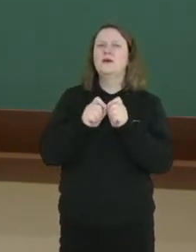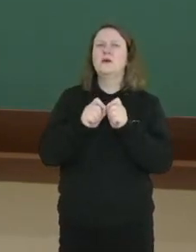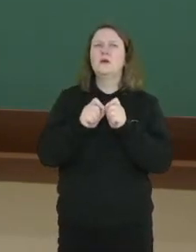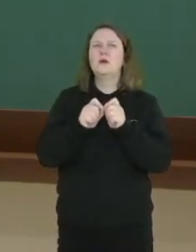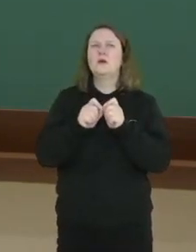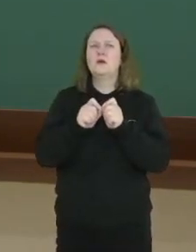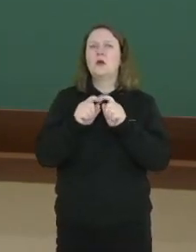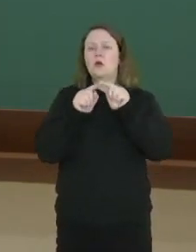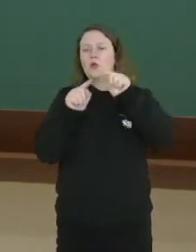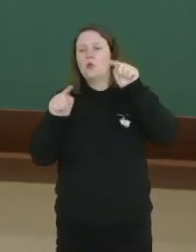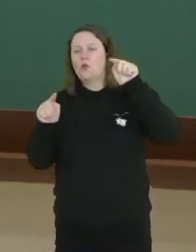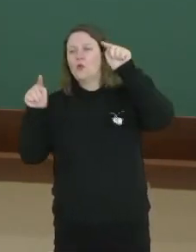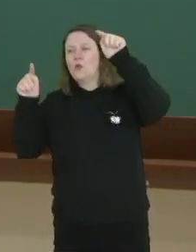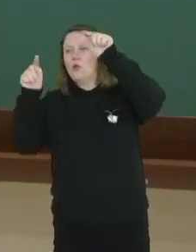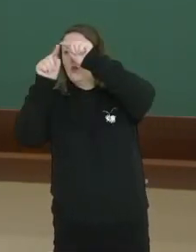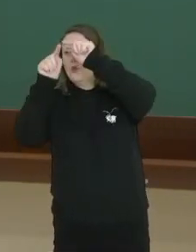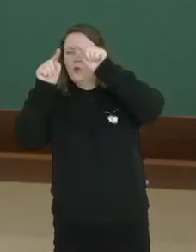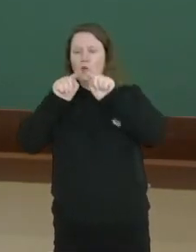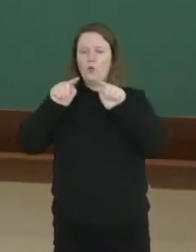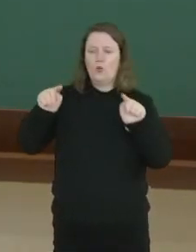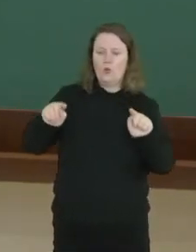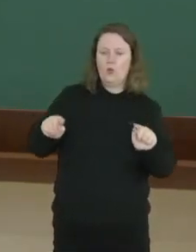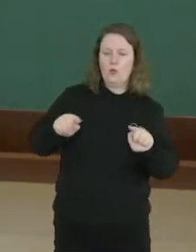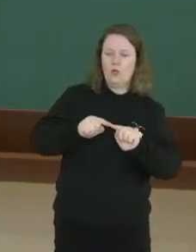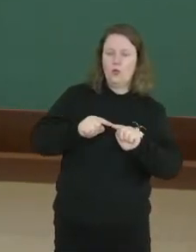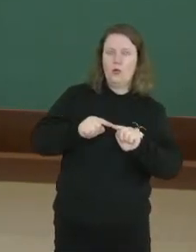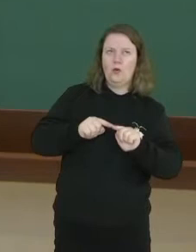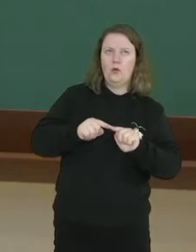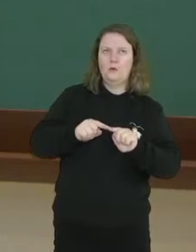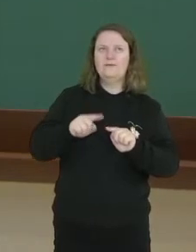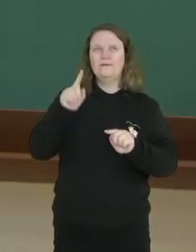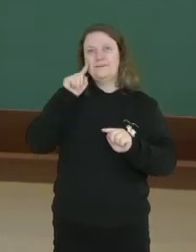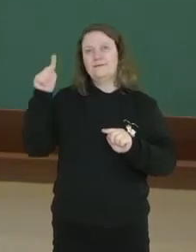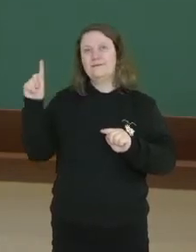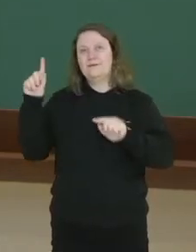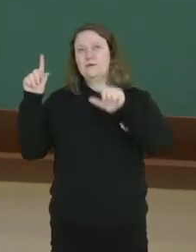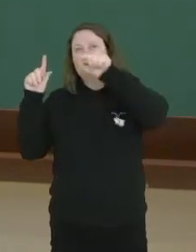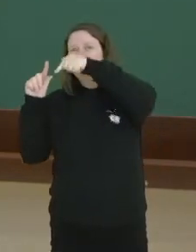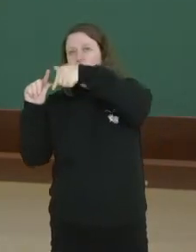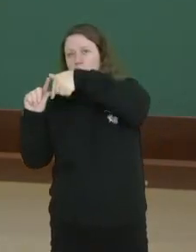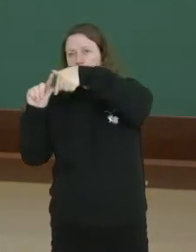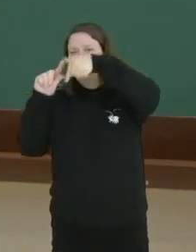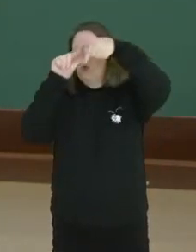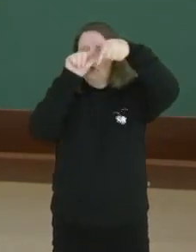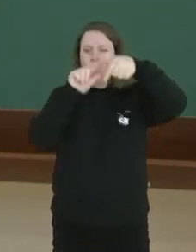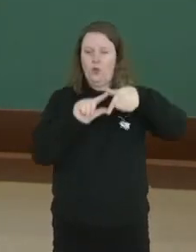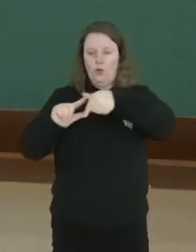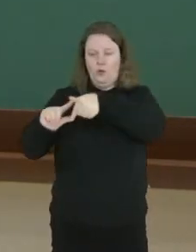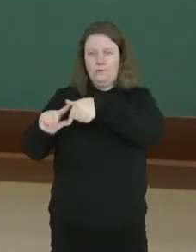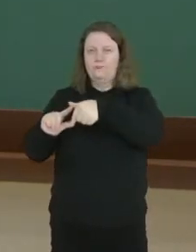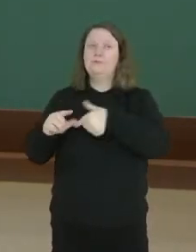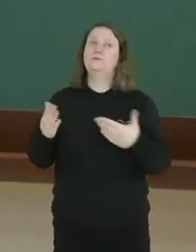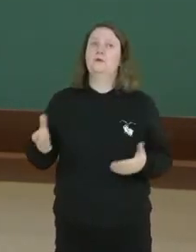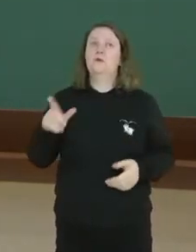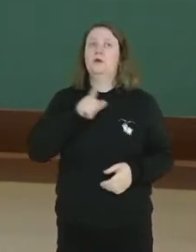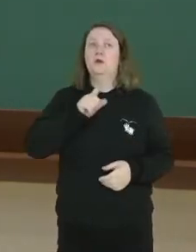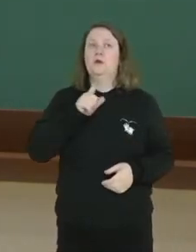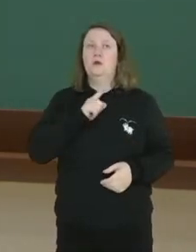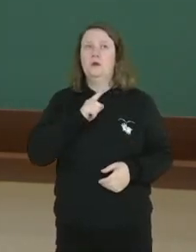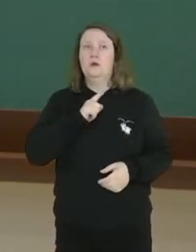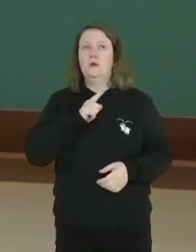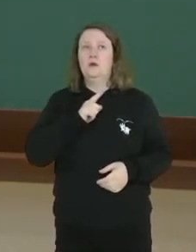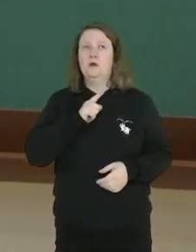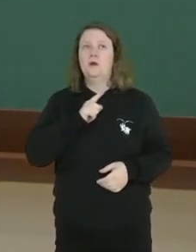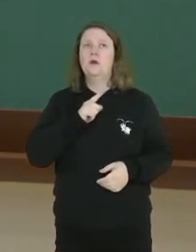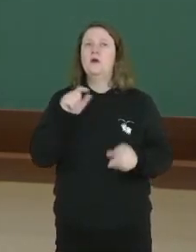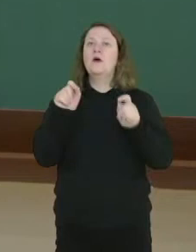sobre os lados desse triângulo. Então, sobre esse lado, que é a hipotenusa, vamos construir um quadrado. Sobre o lado de